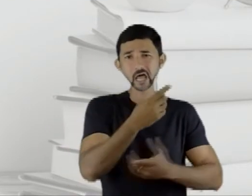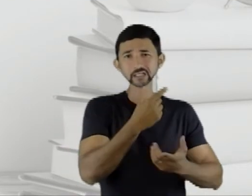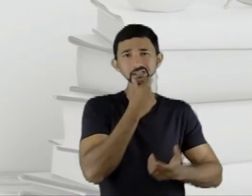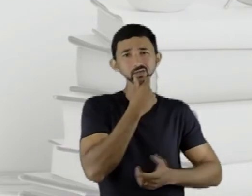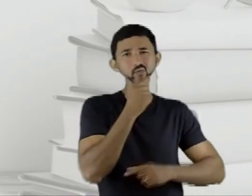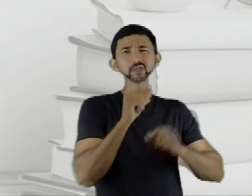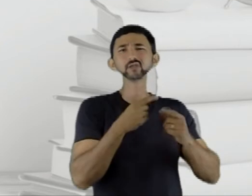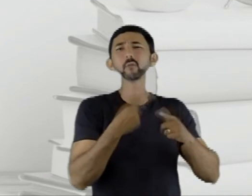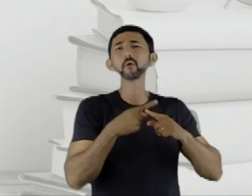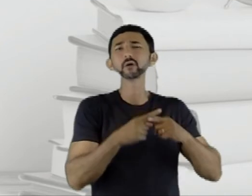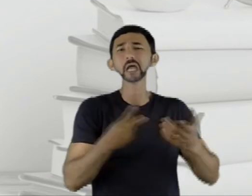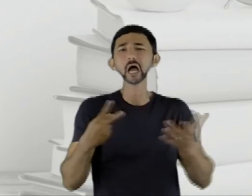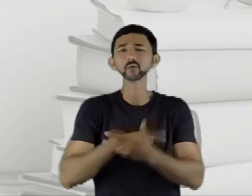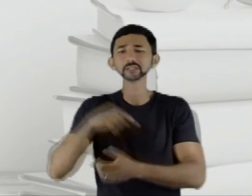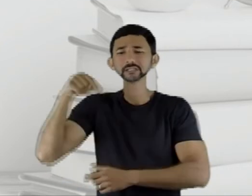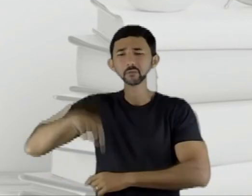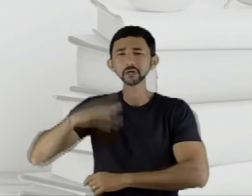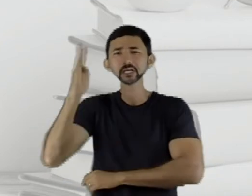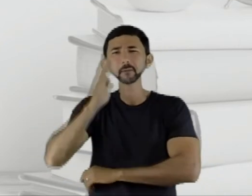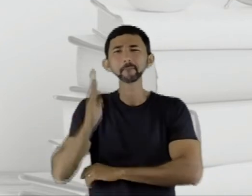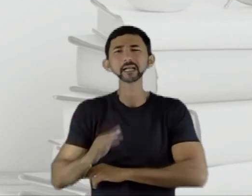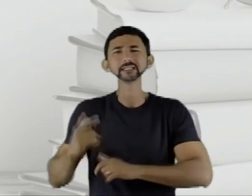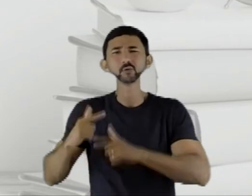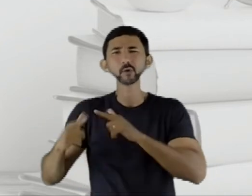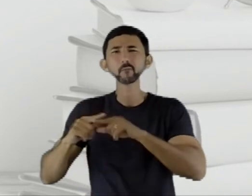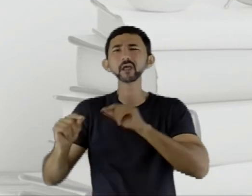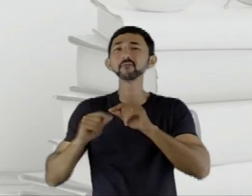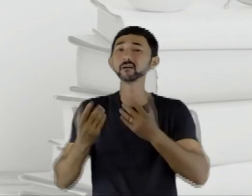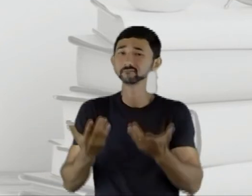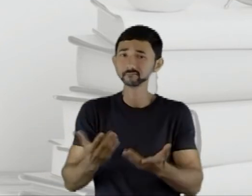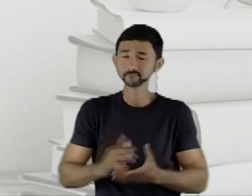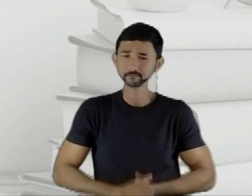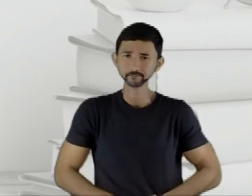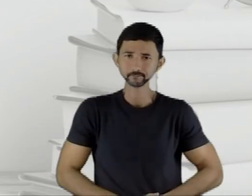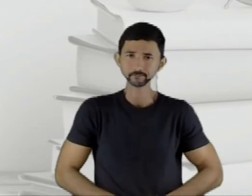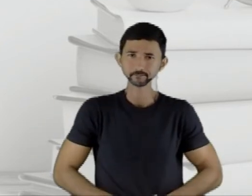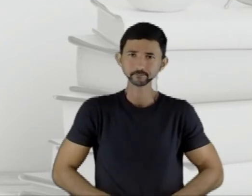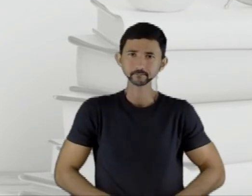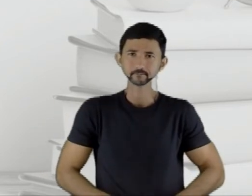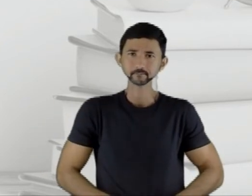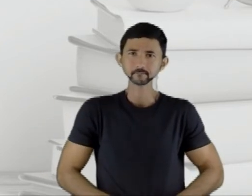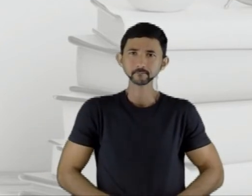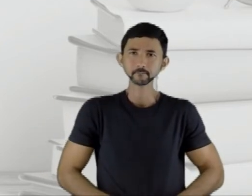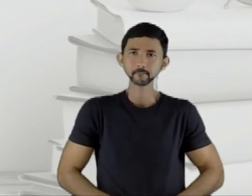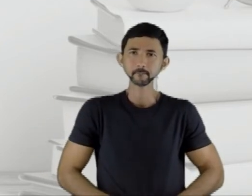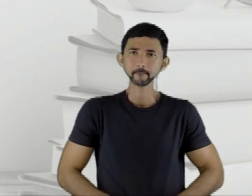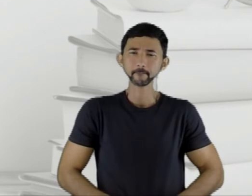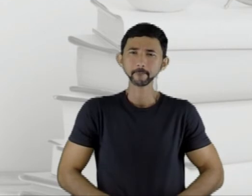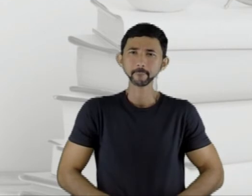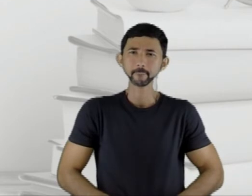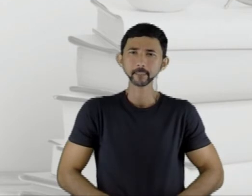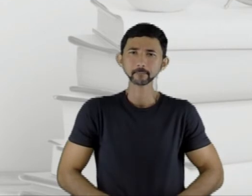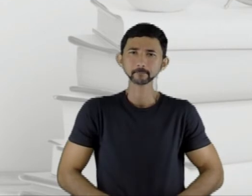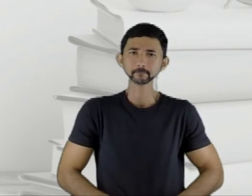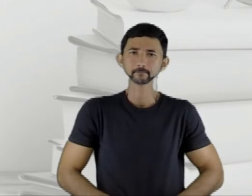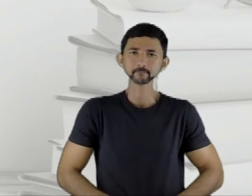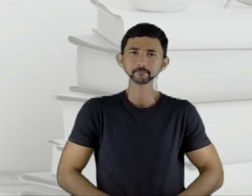Unidos, por que aconteceu da gente também quebrar aqui no Brasil? Aqui para mim. Aconteceu o